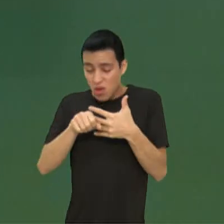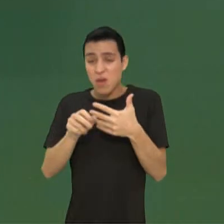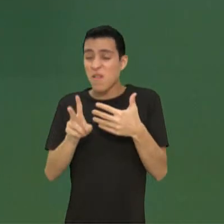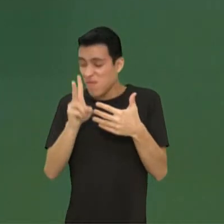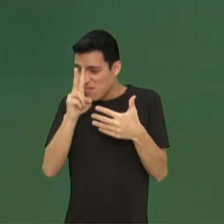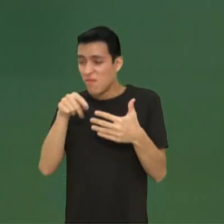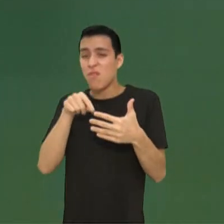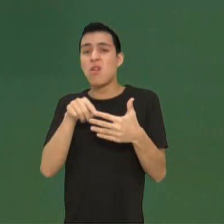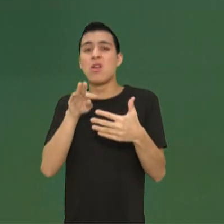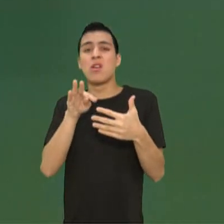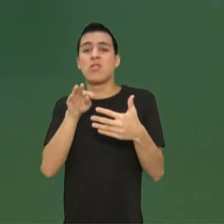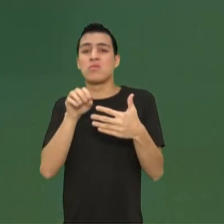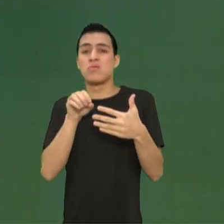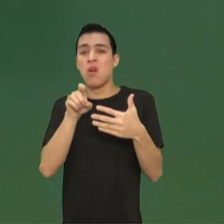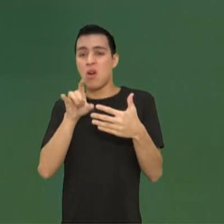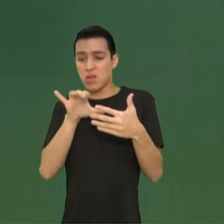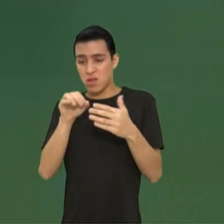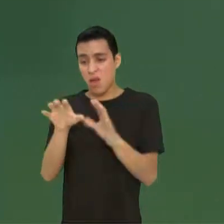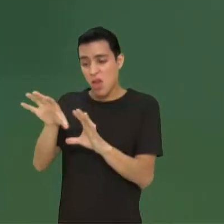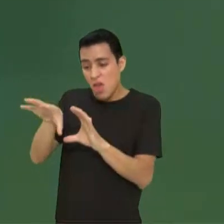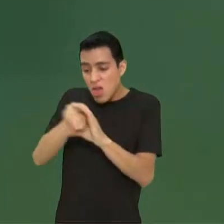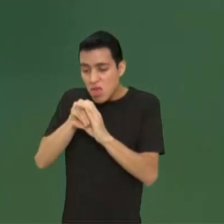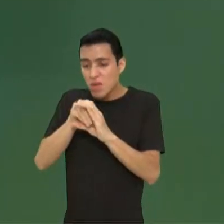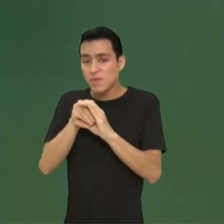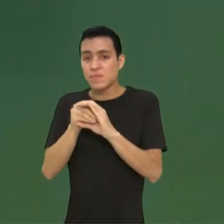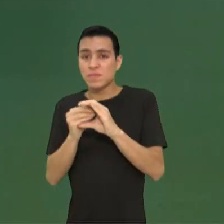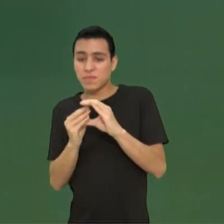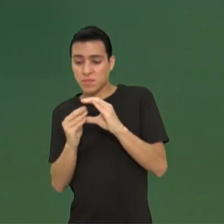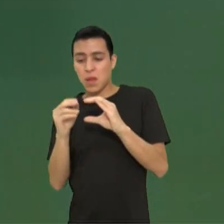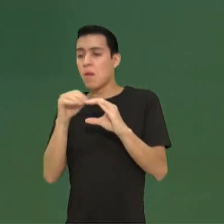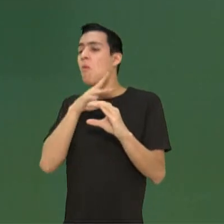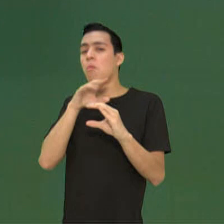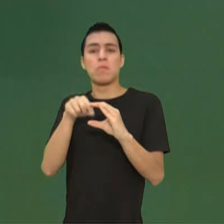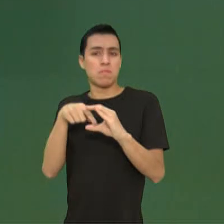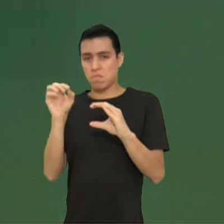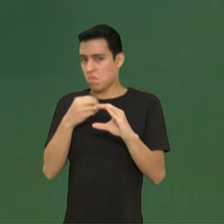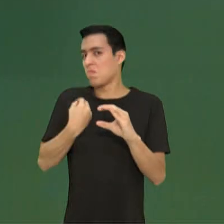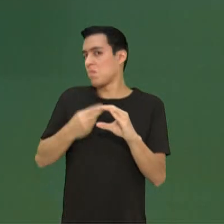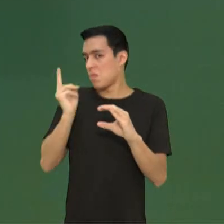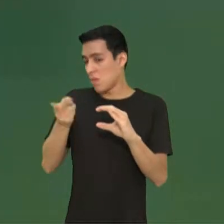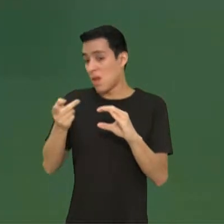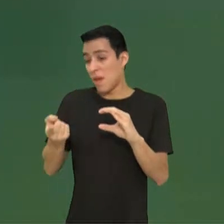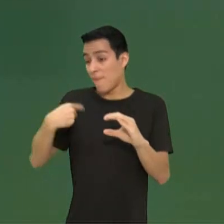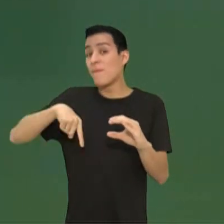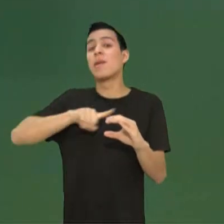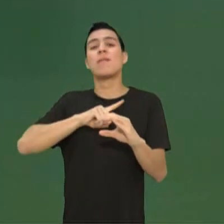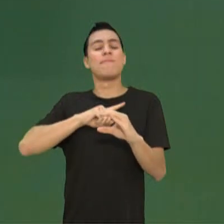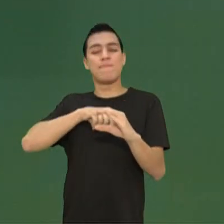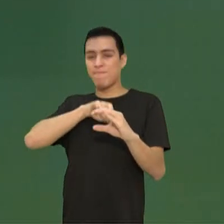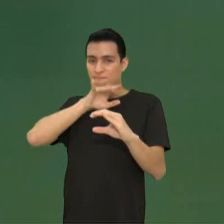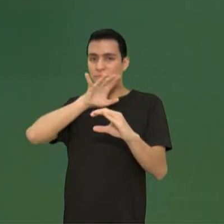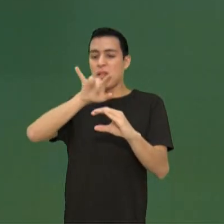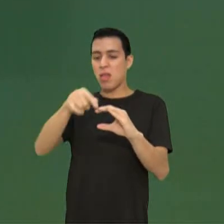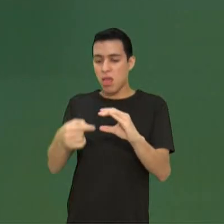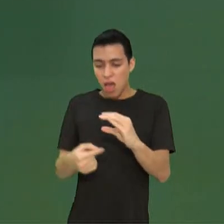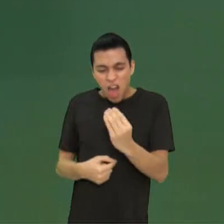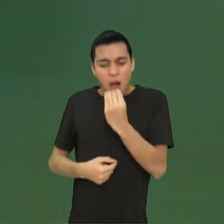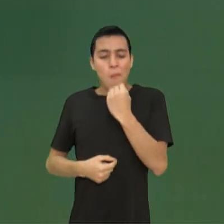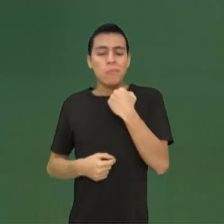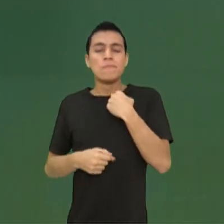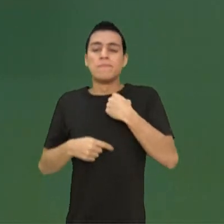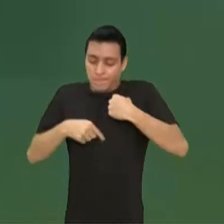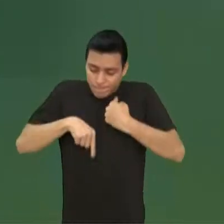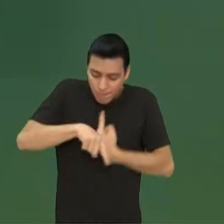de toxina. Essa toxina não faz nenhum mal para esses animais, mas para nós tem toxinas que são